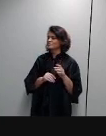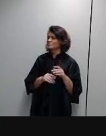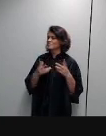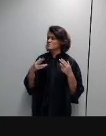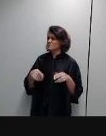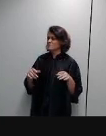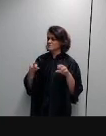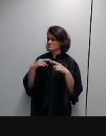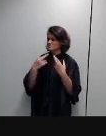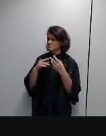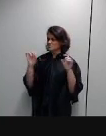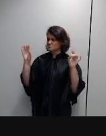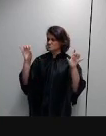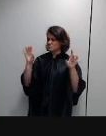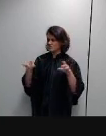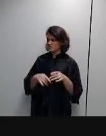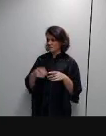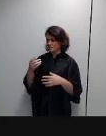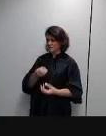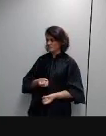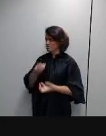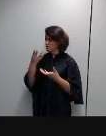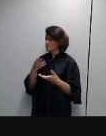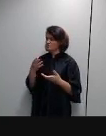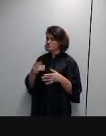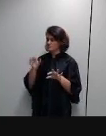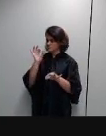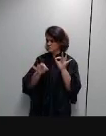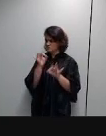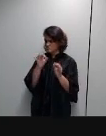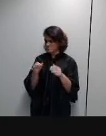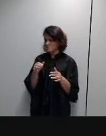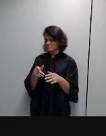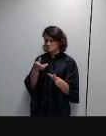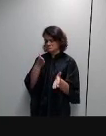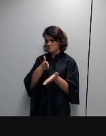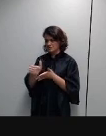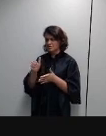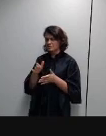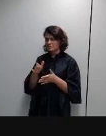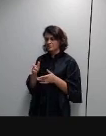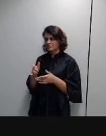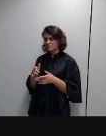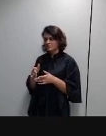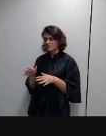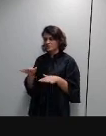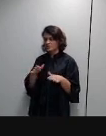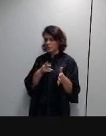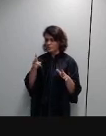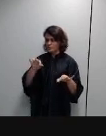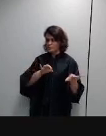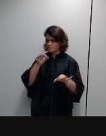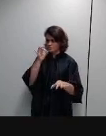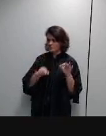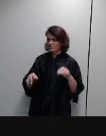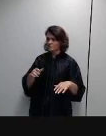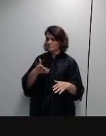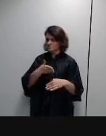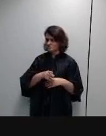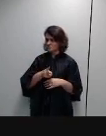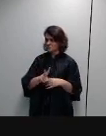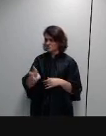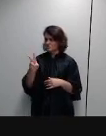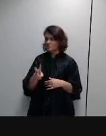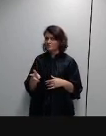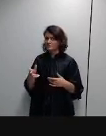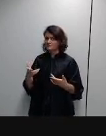e declaratória foi julgada procedente em Tokyo e transitou em julgado não há como deixar de se reconhecer